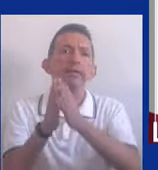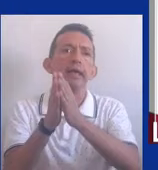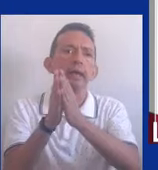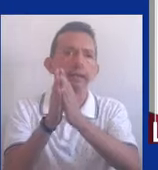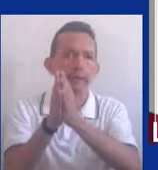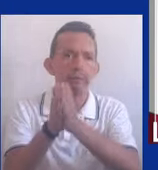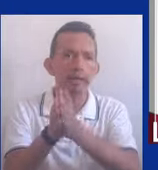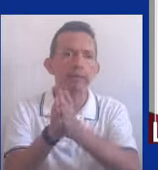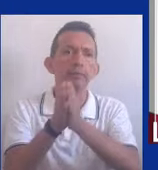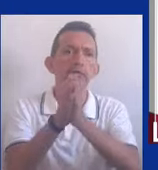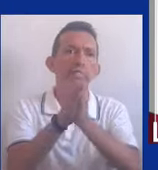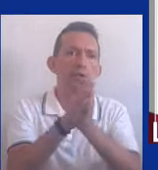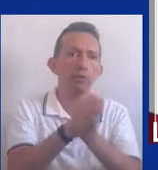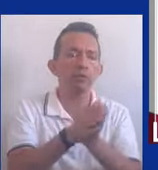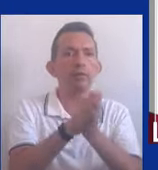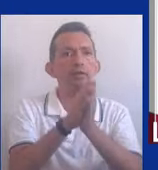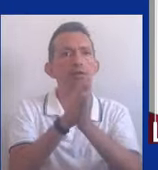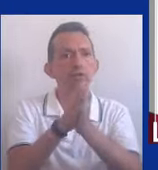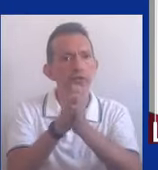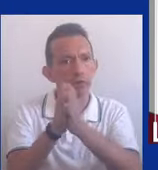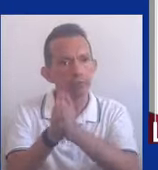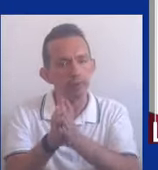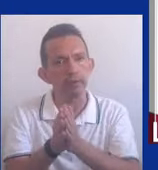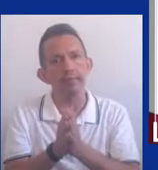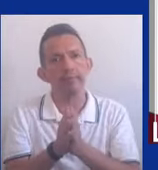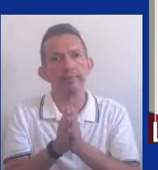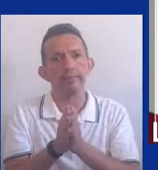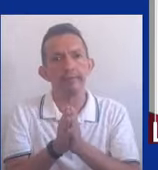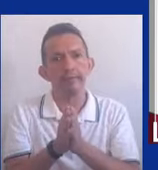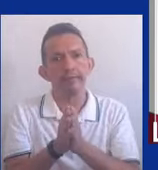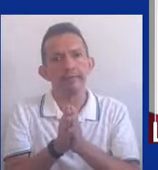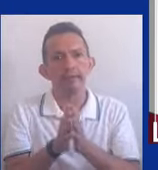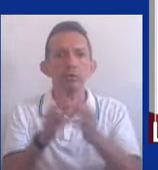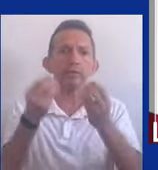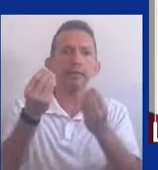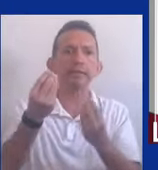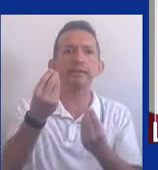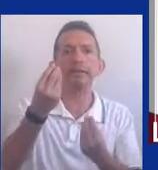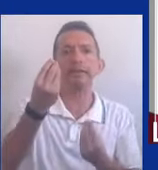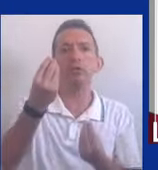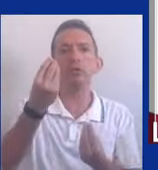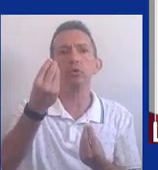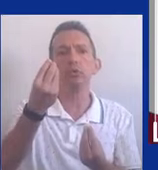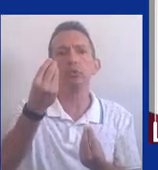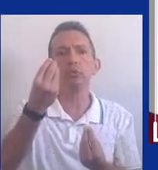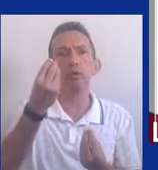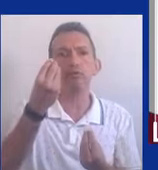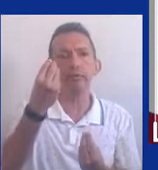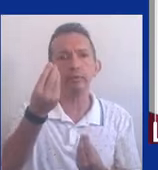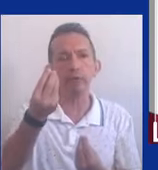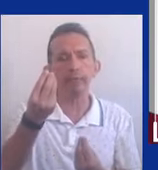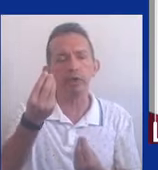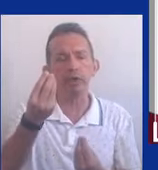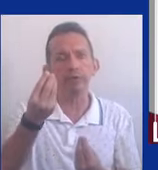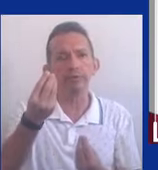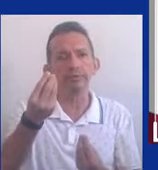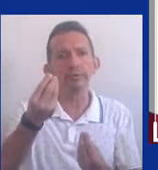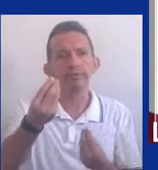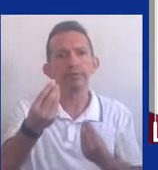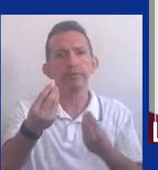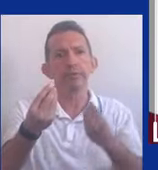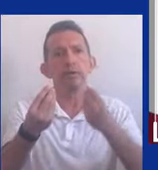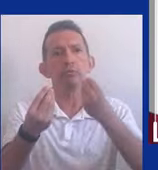ciclose, ela é determinada pelo fenômeno chamado de tixotropia. Então, Luzan, se o movimento